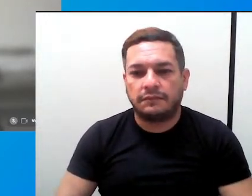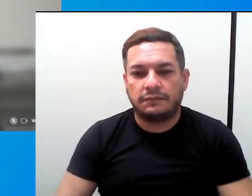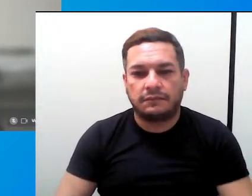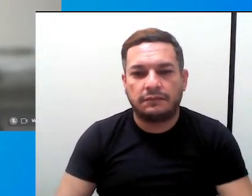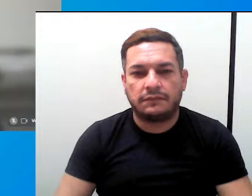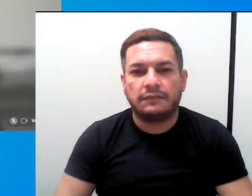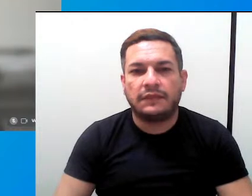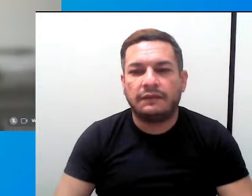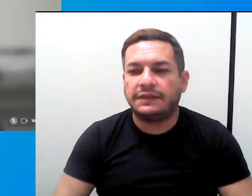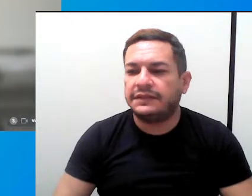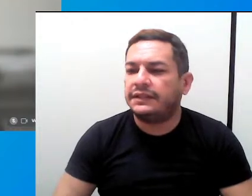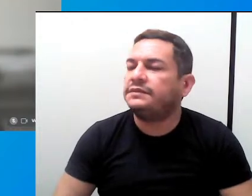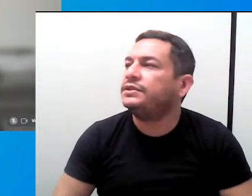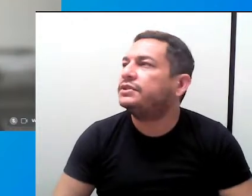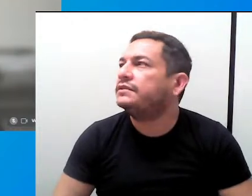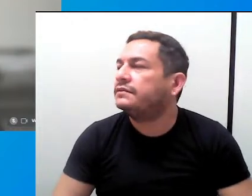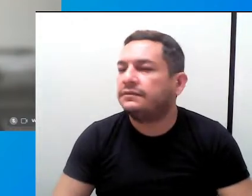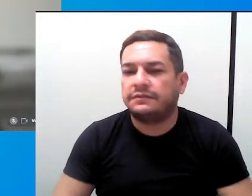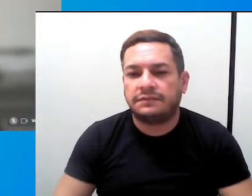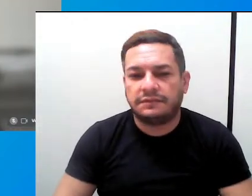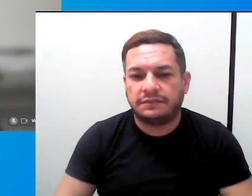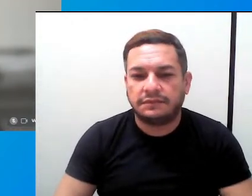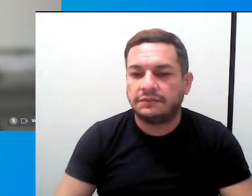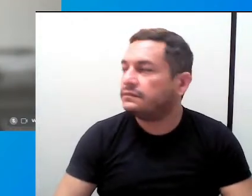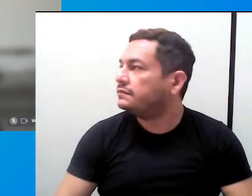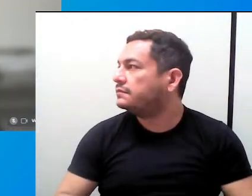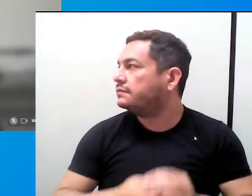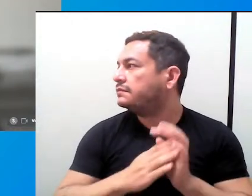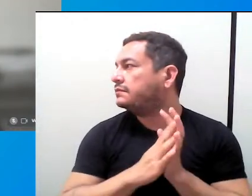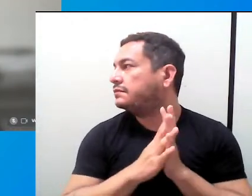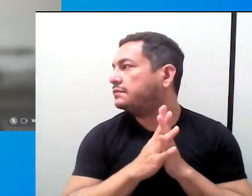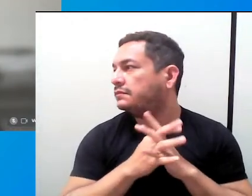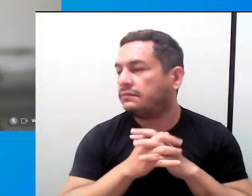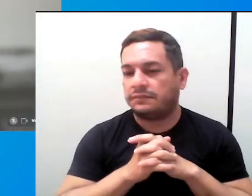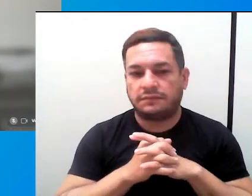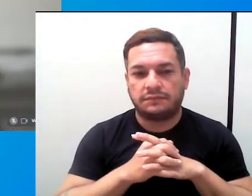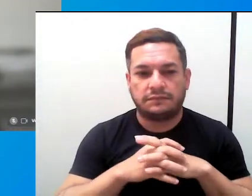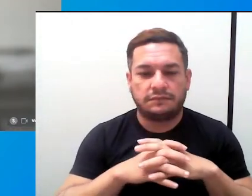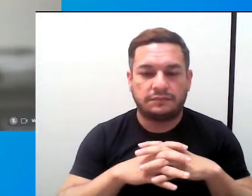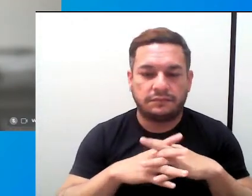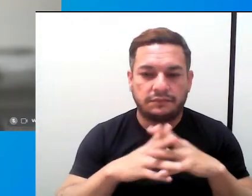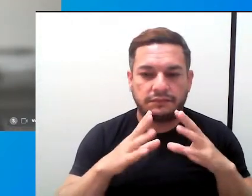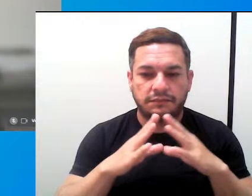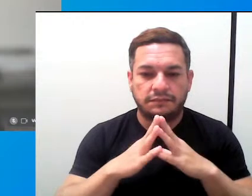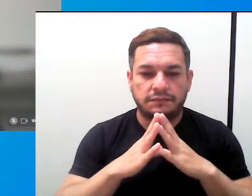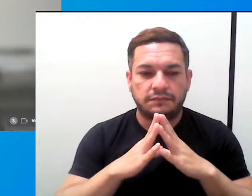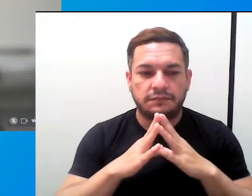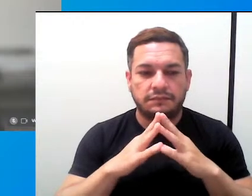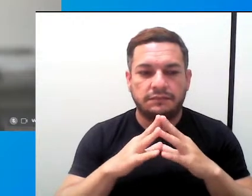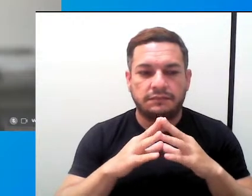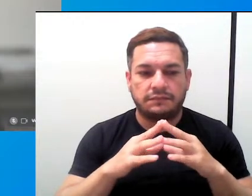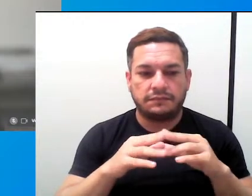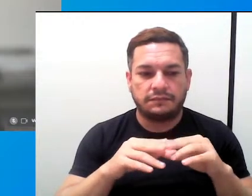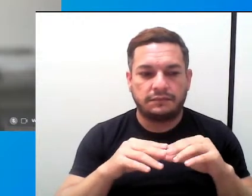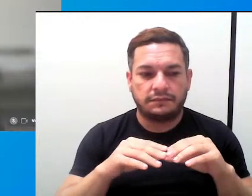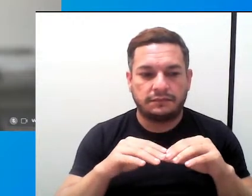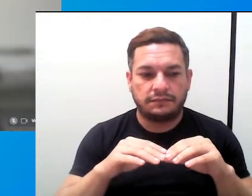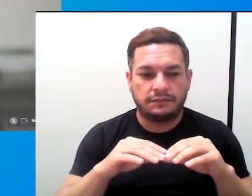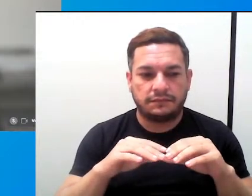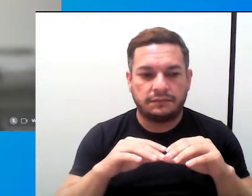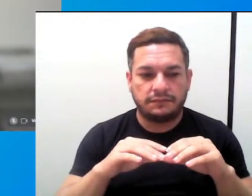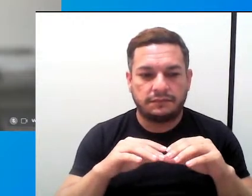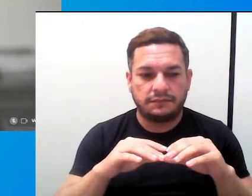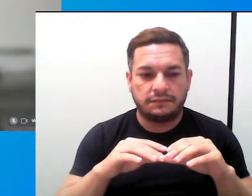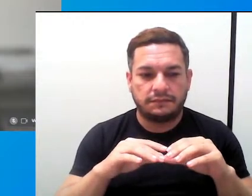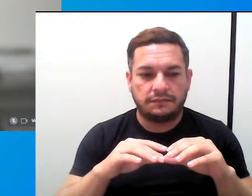Eu estou no cargo de diretora de extensão tecnológica na Pró-Reitoria de Extensão. Eu tenho a pele clara,